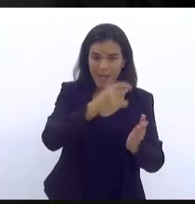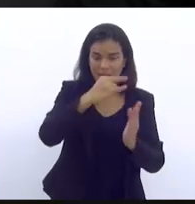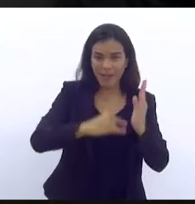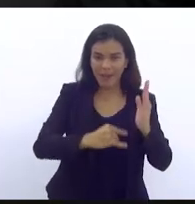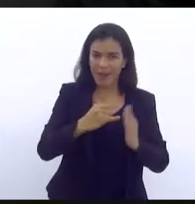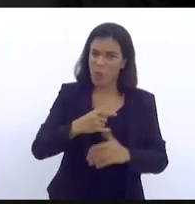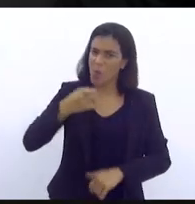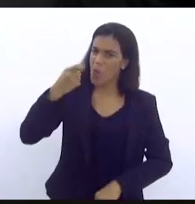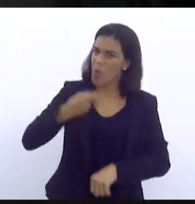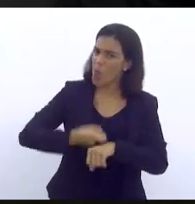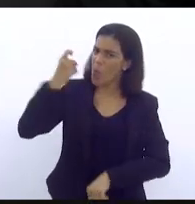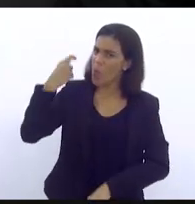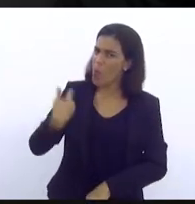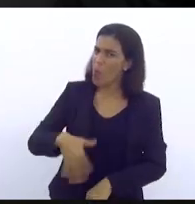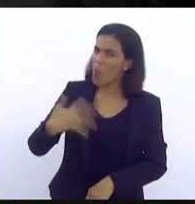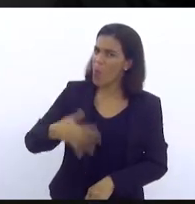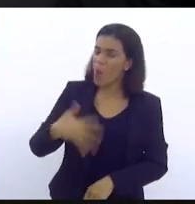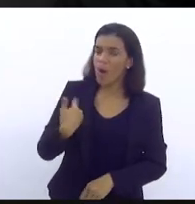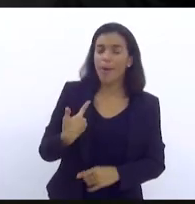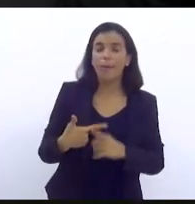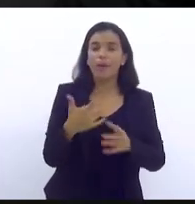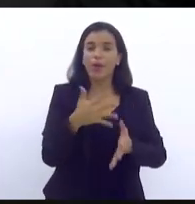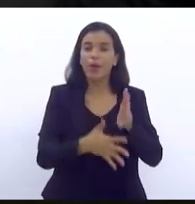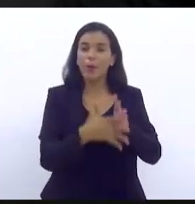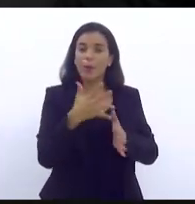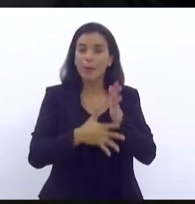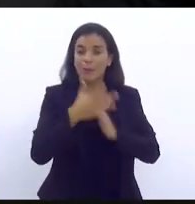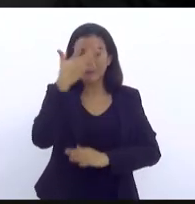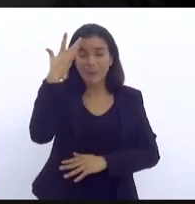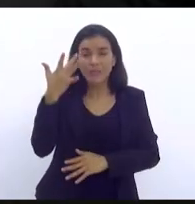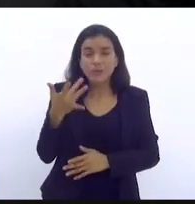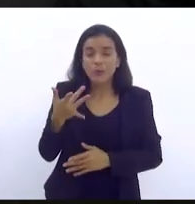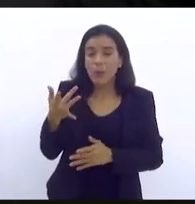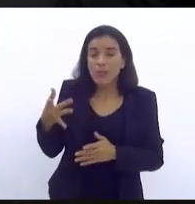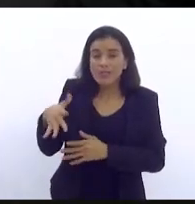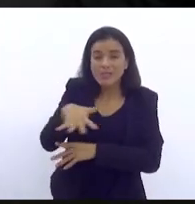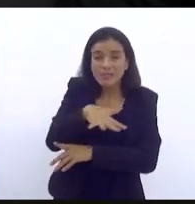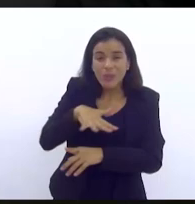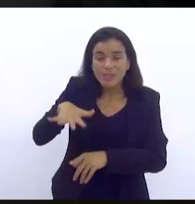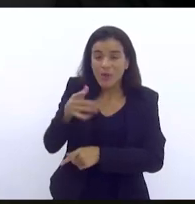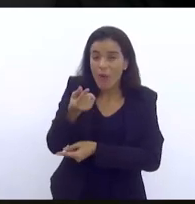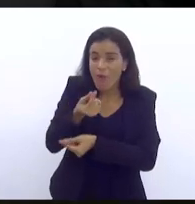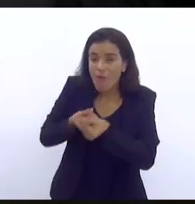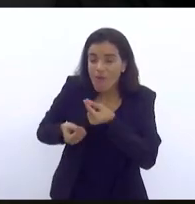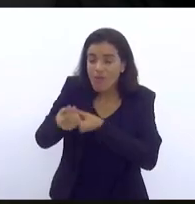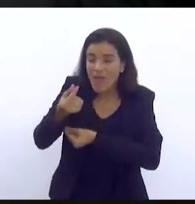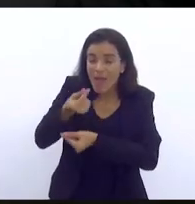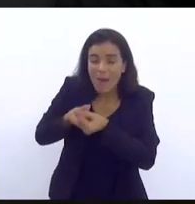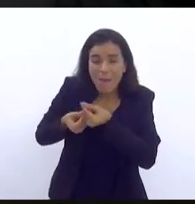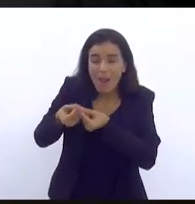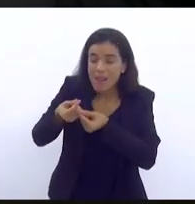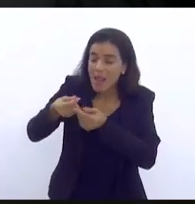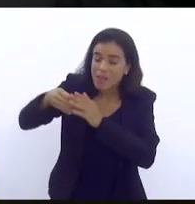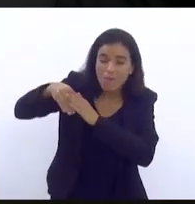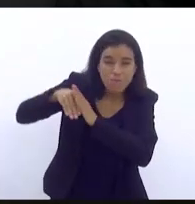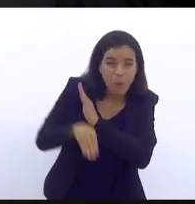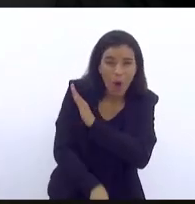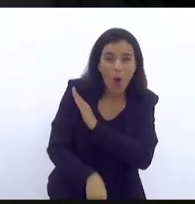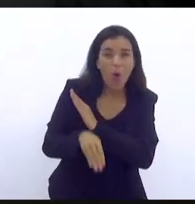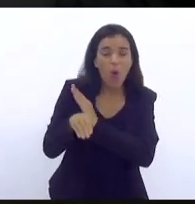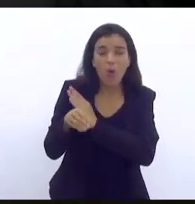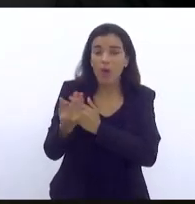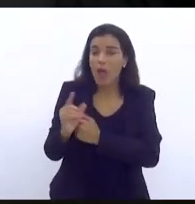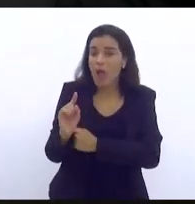é muito dura porque compromete aquelas pessoas em Extrema vulnerabilidade extrema pobreza uma situação muito difícil que a